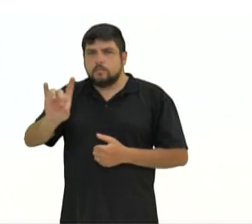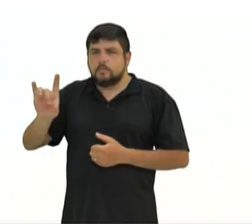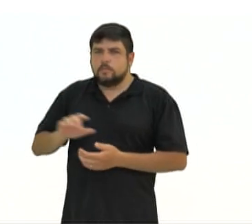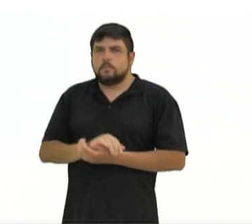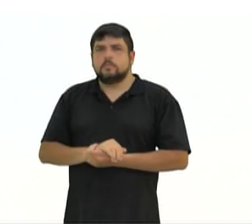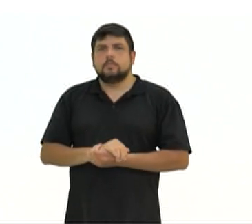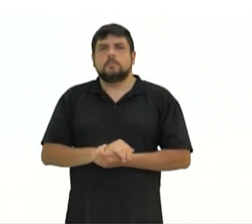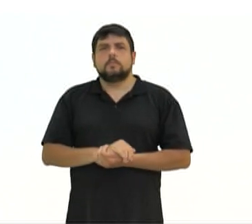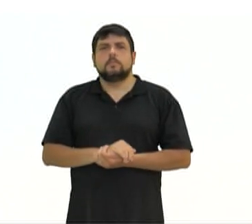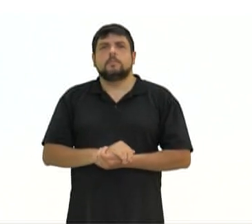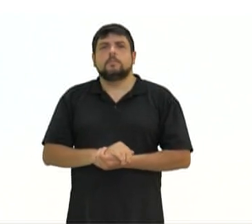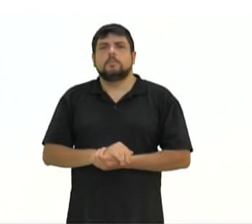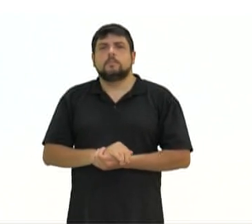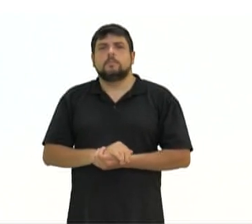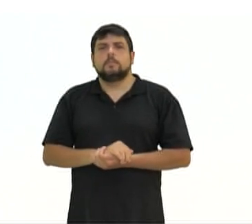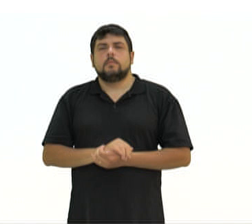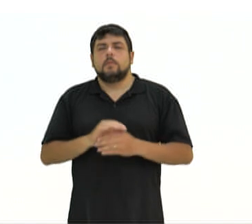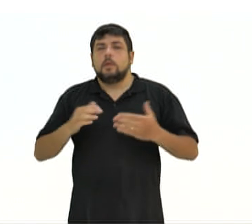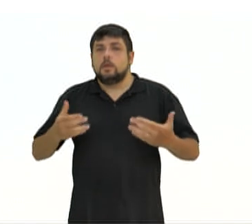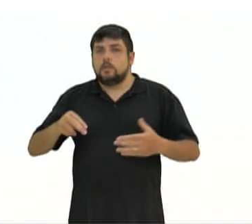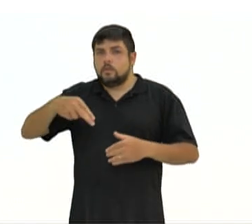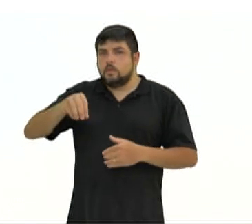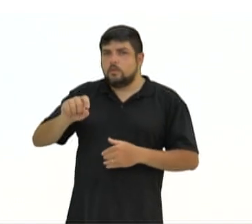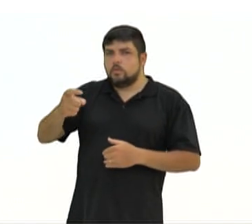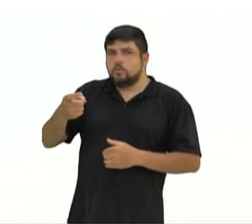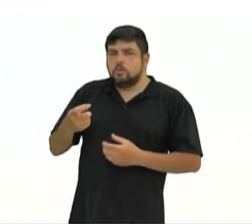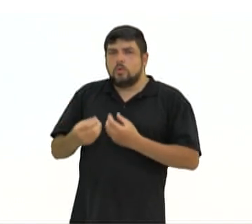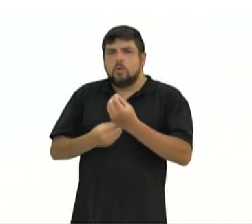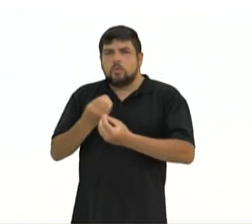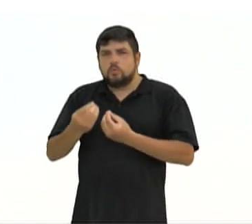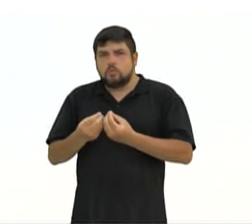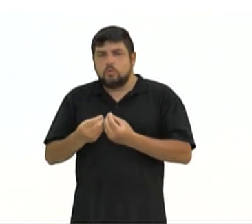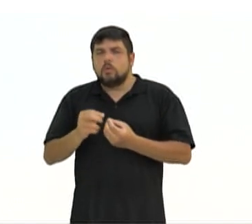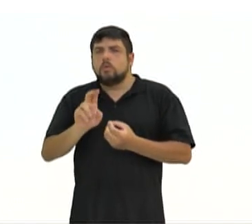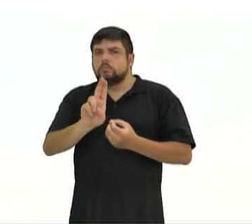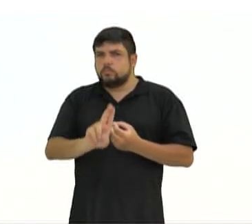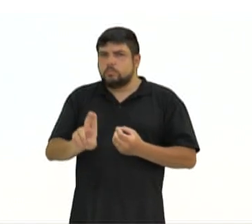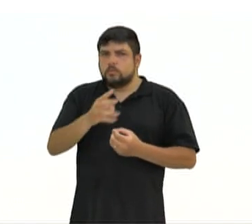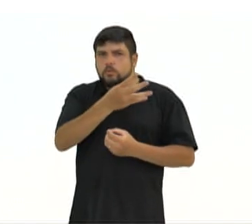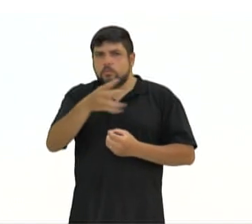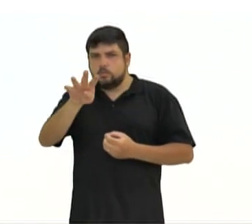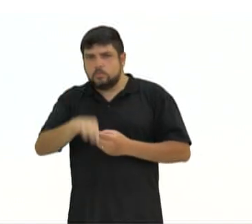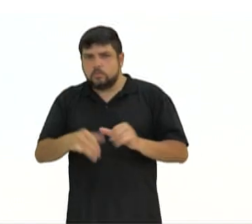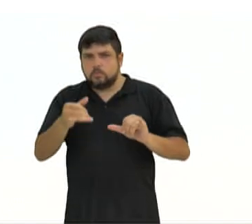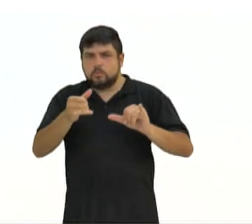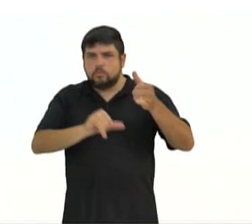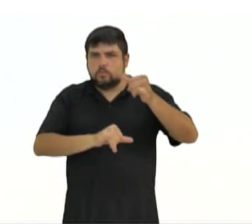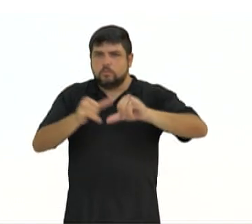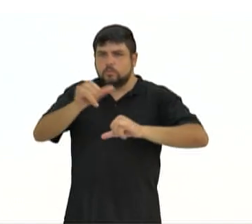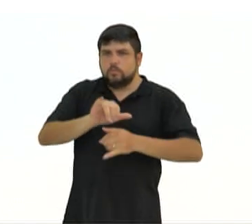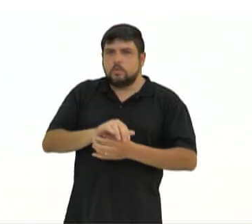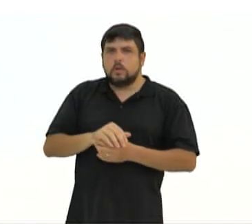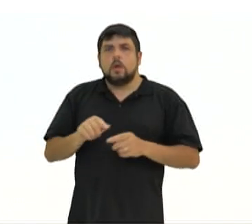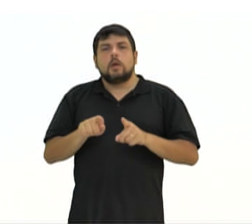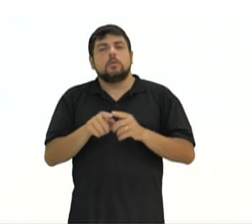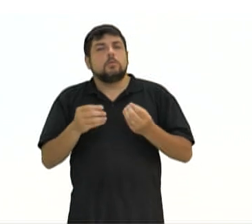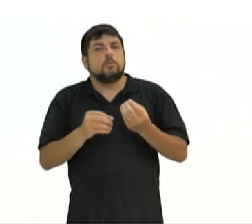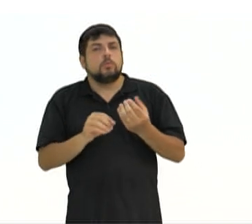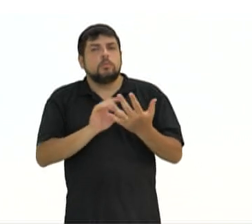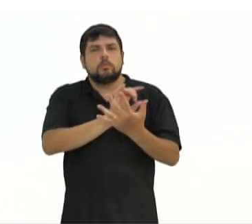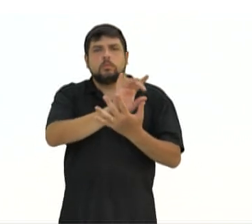nos produtos. Para isso, a gente vai lá olhar na nossa tabela periódica quais são os NOx e como aqui são todas substâncias,